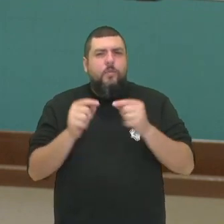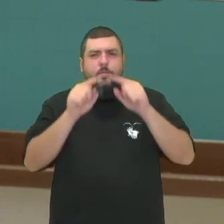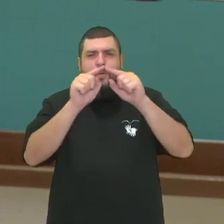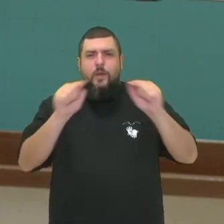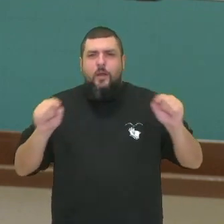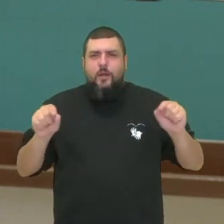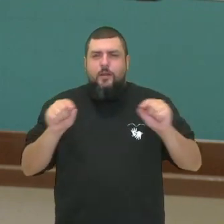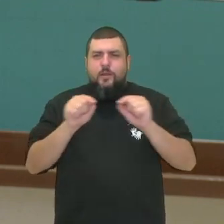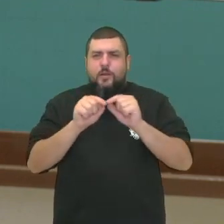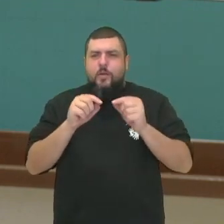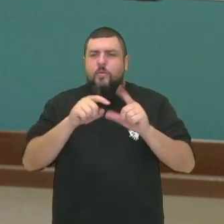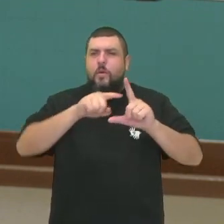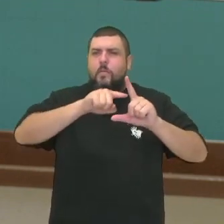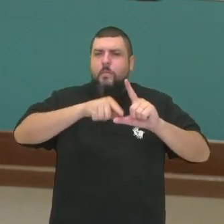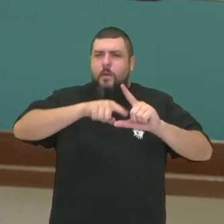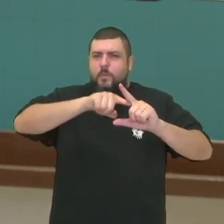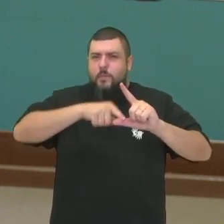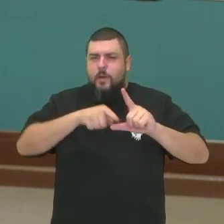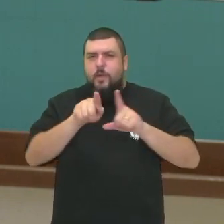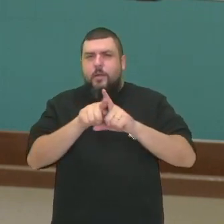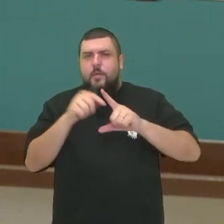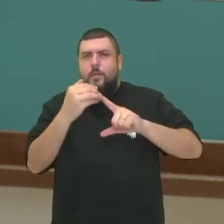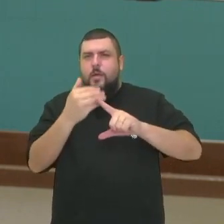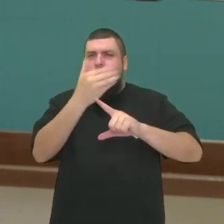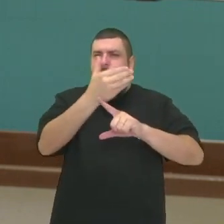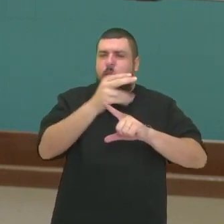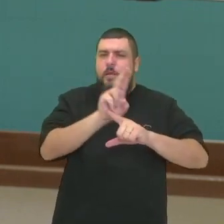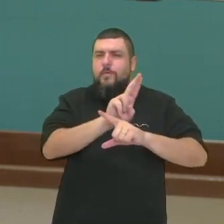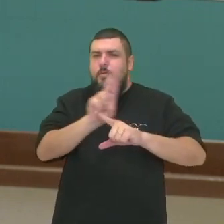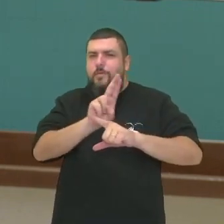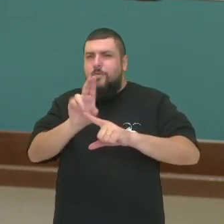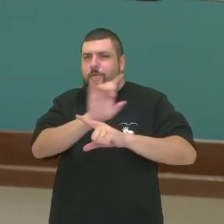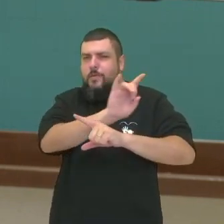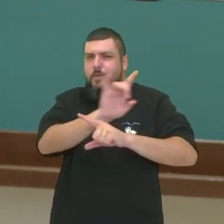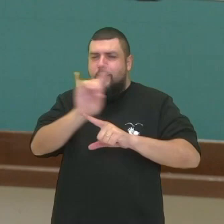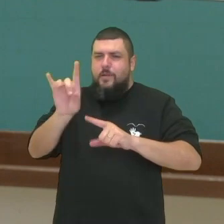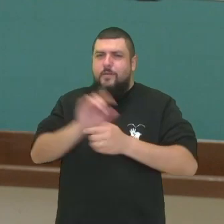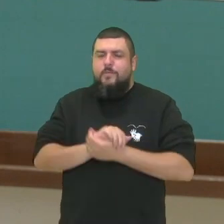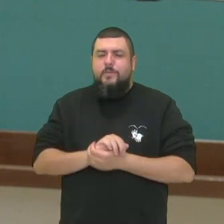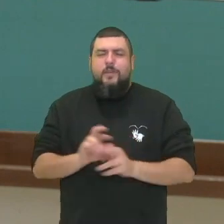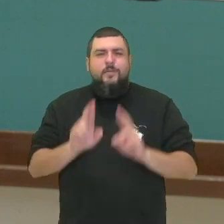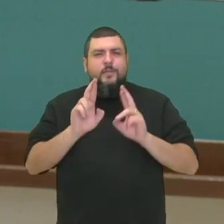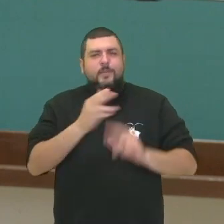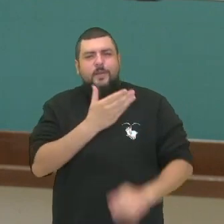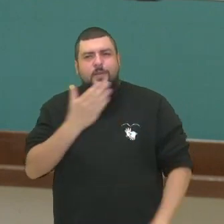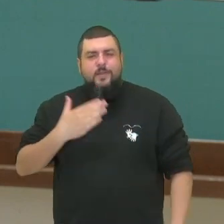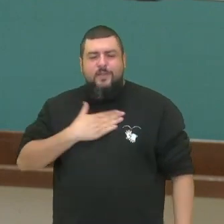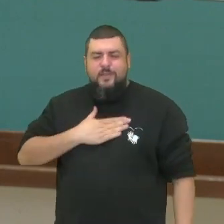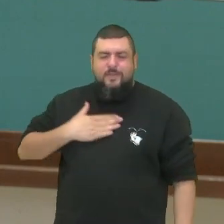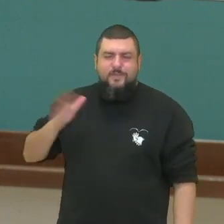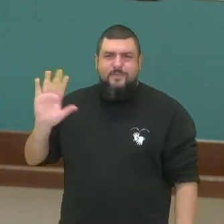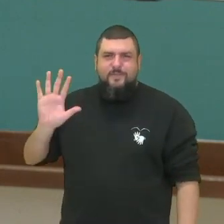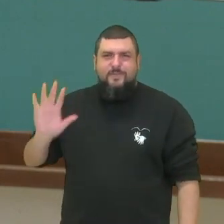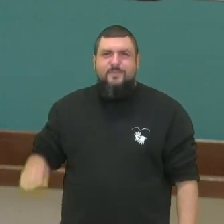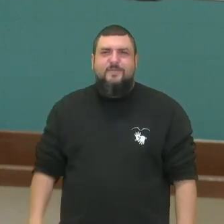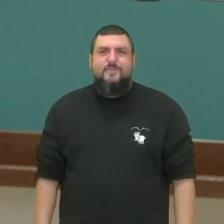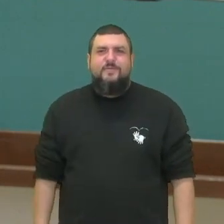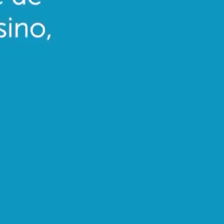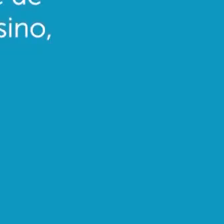aos seus ângulos e aos seus lados, né, dando nome para eles, né? Então, espero que vocês tenham gostado e até breve!